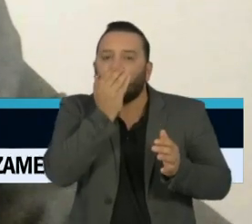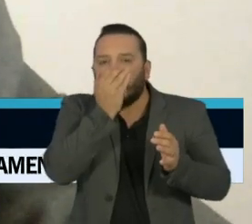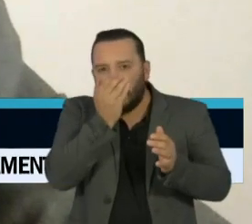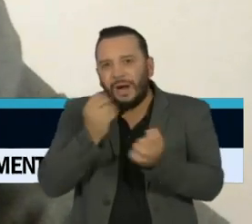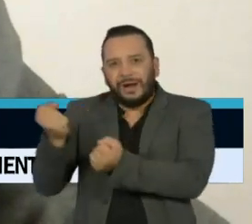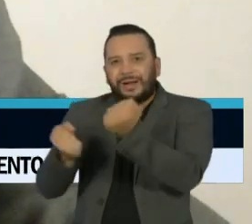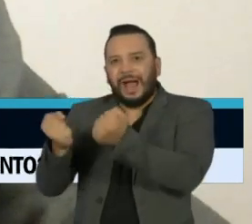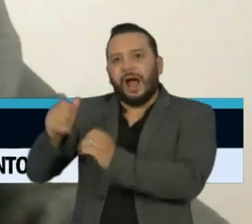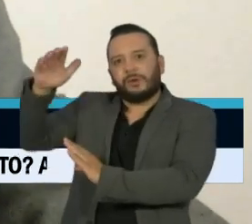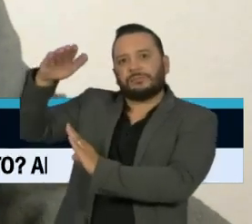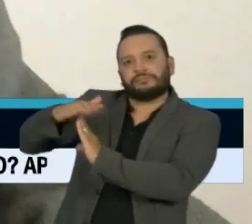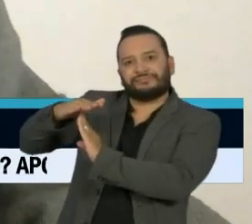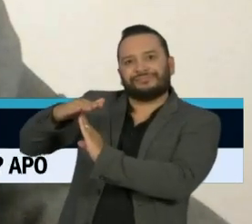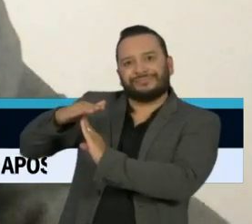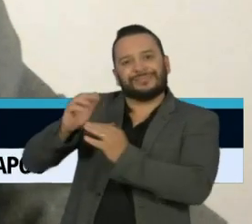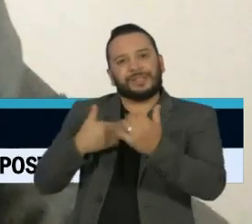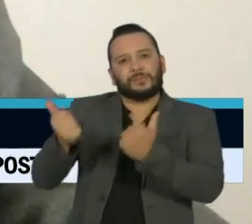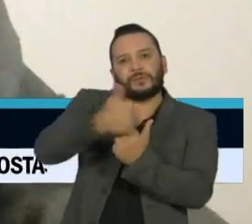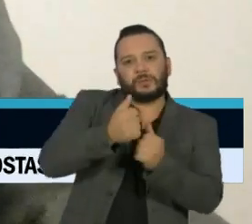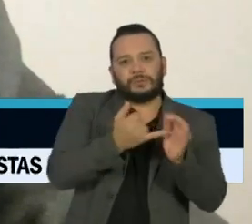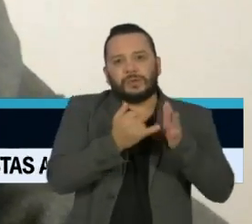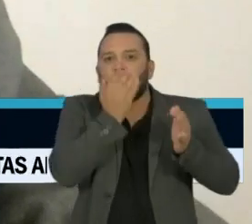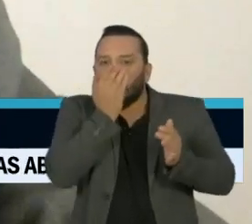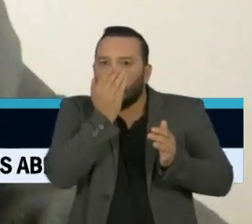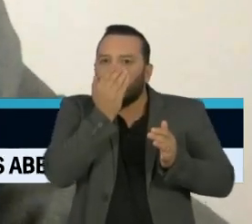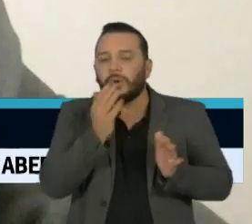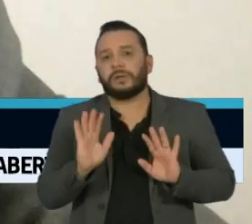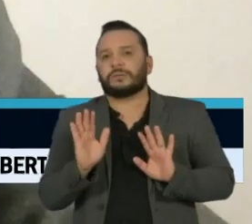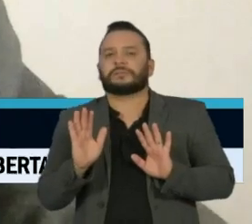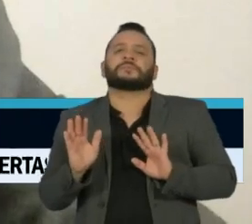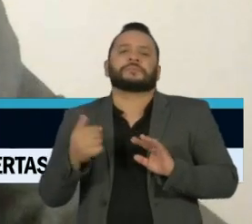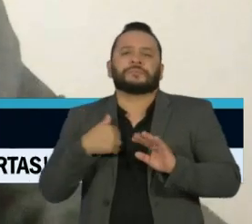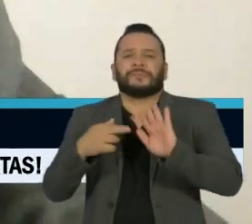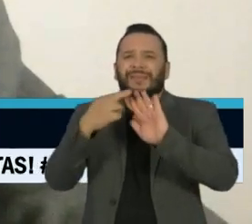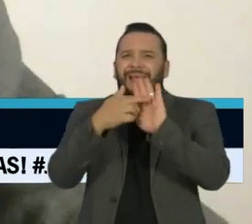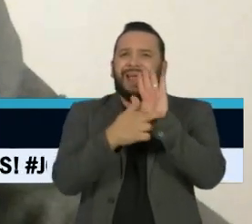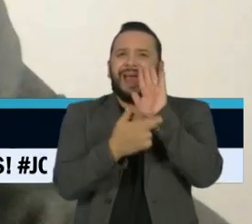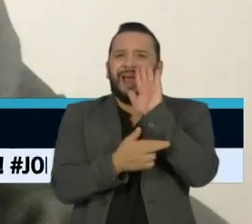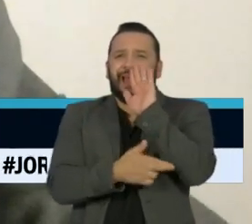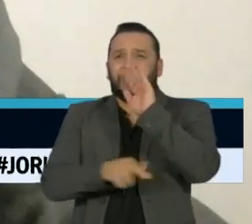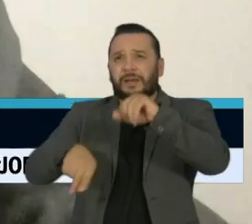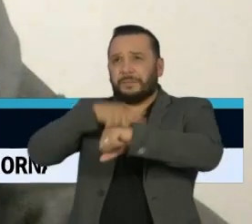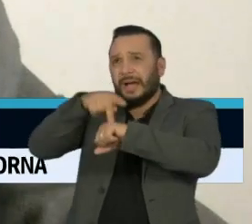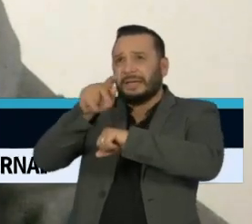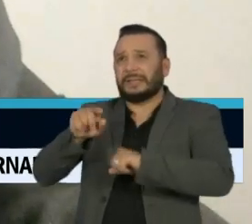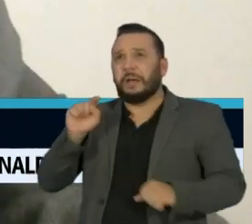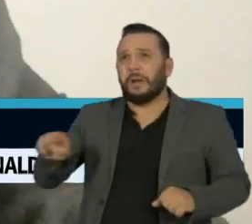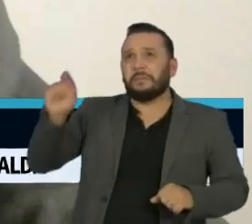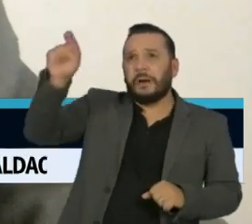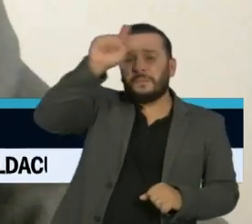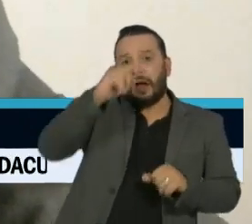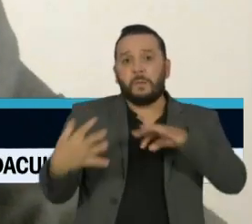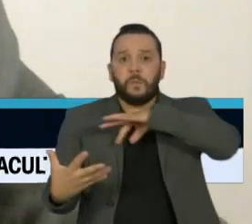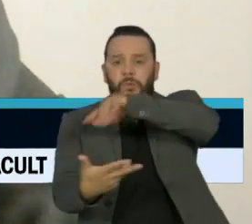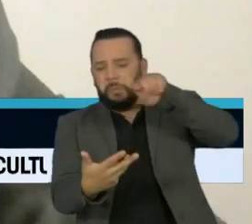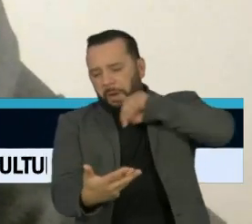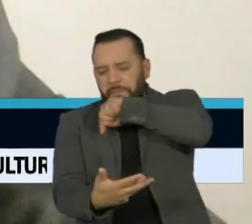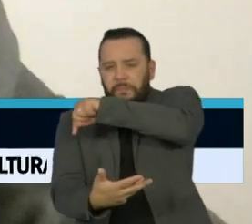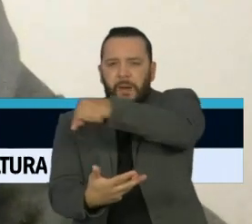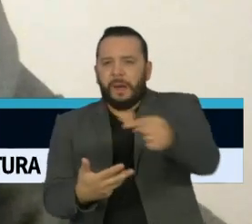de solução pronta, universal e acabada para todo o país em todos os cantos do mundo. Os países